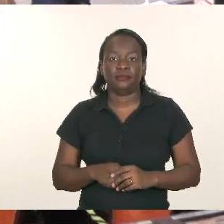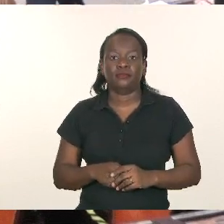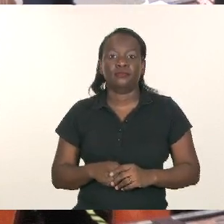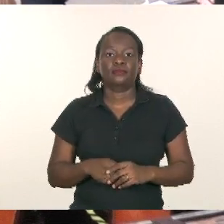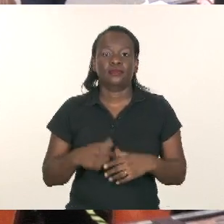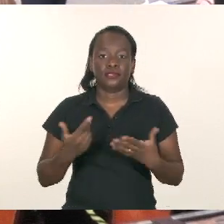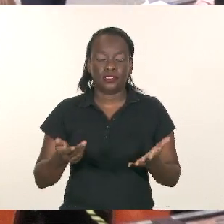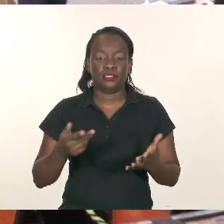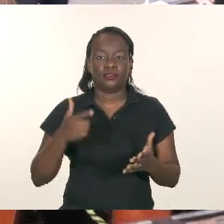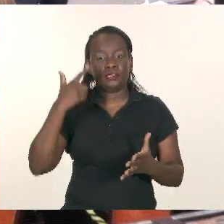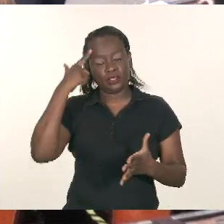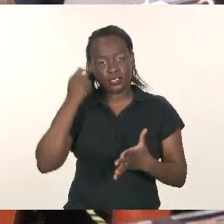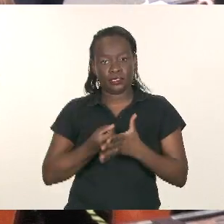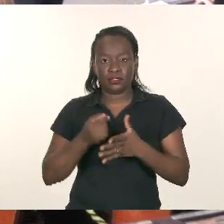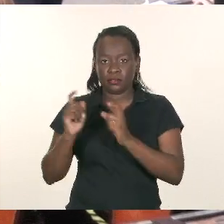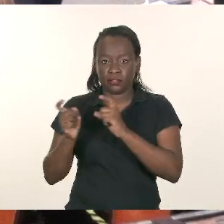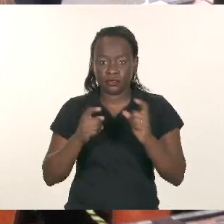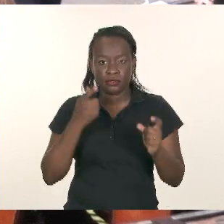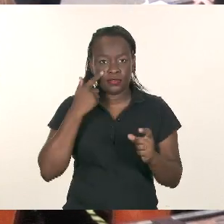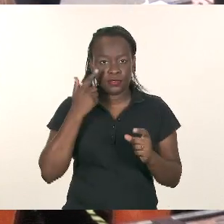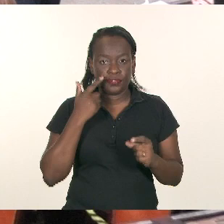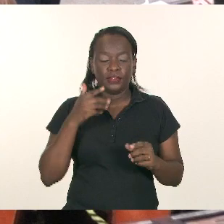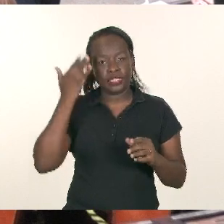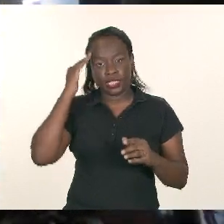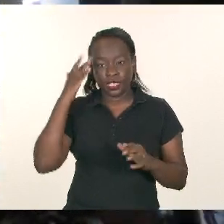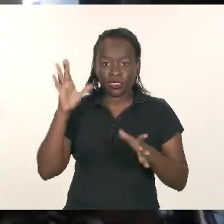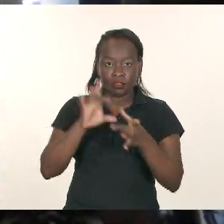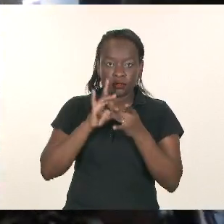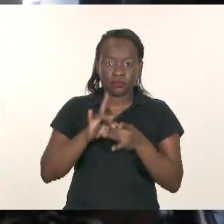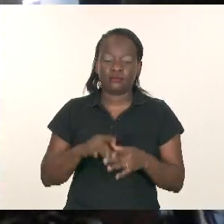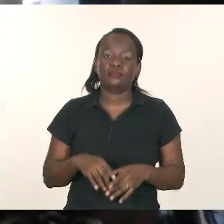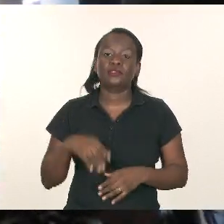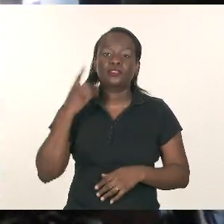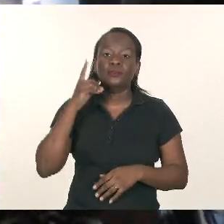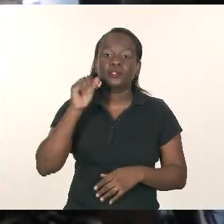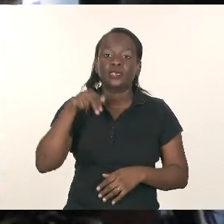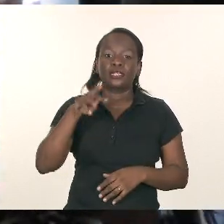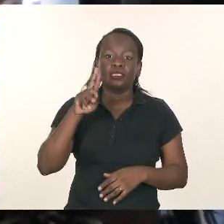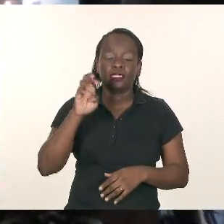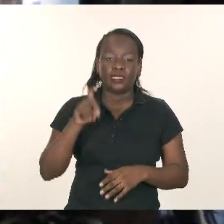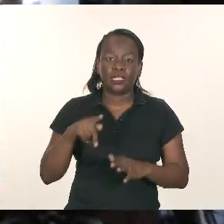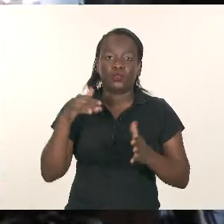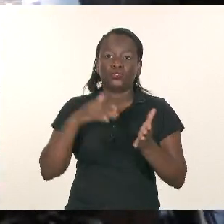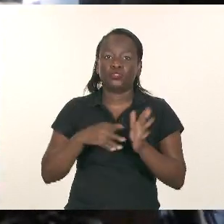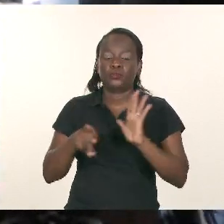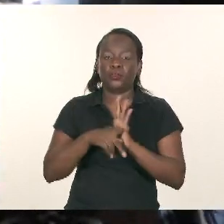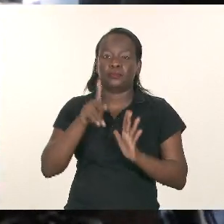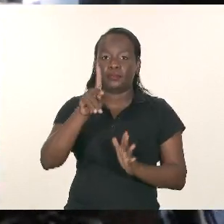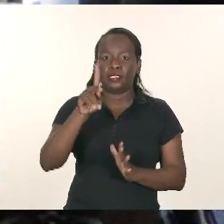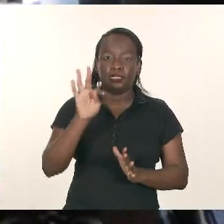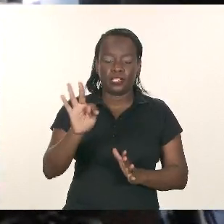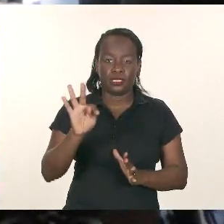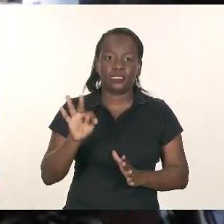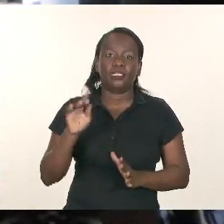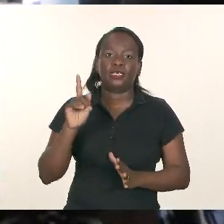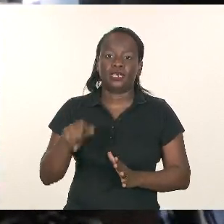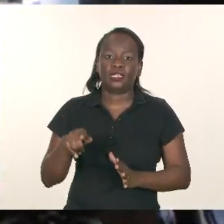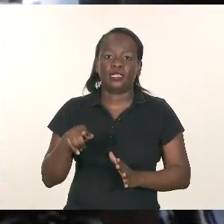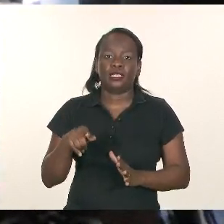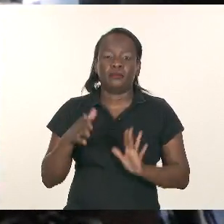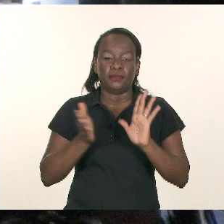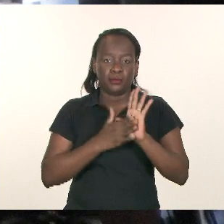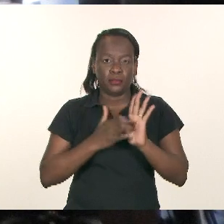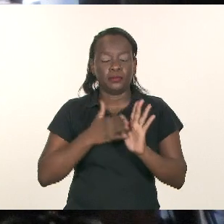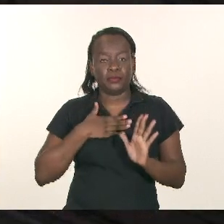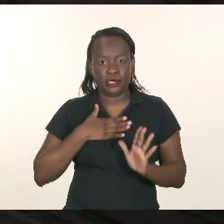Então vamos colher os pareceres e vamos ver se a gente consegue chegar a um entendimento. Deputado André, no caso desse último destaque do PT, o destaque é até